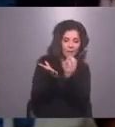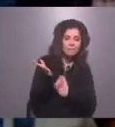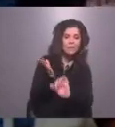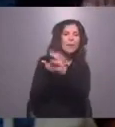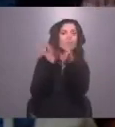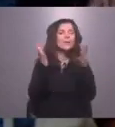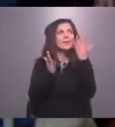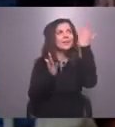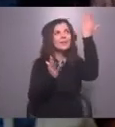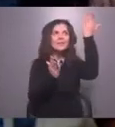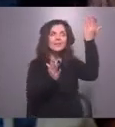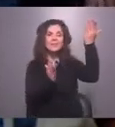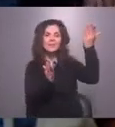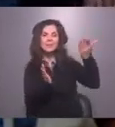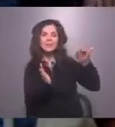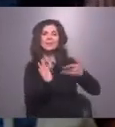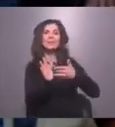alegria.